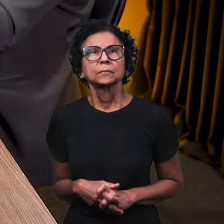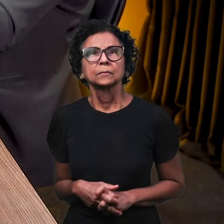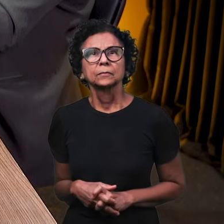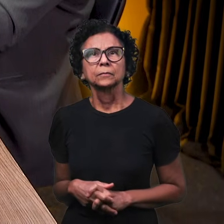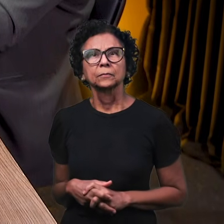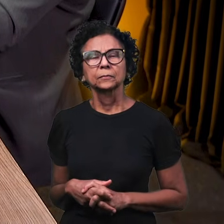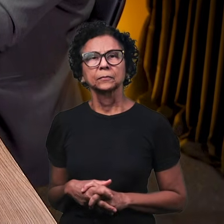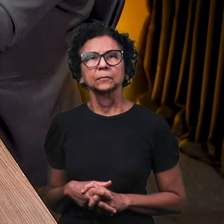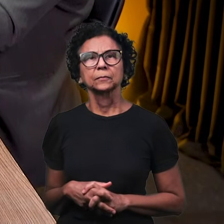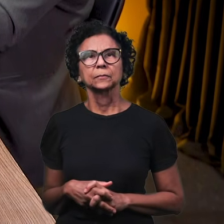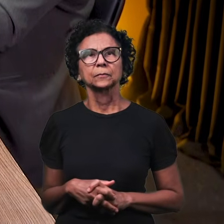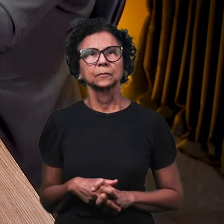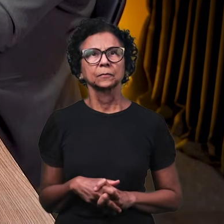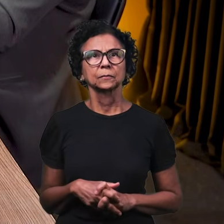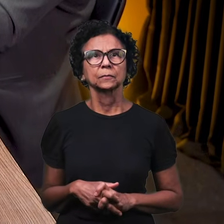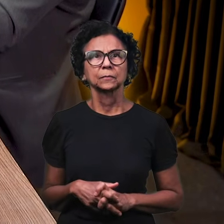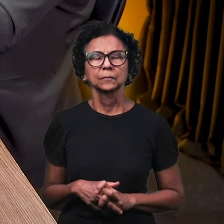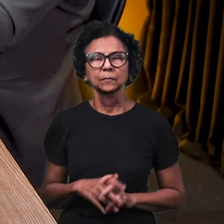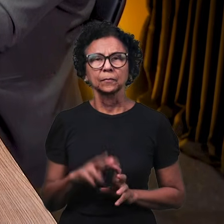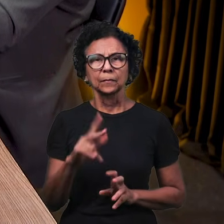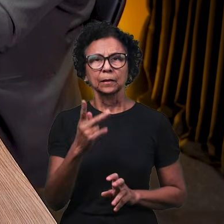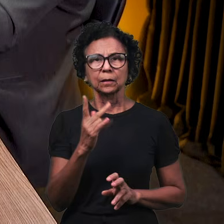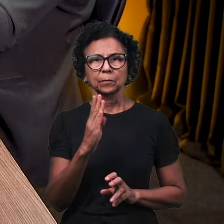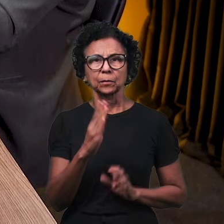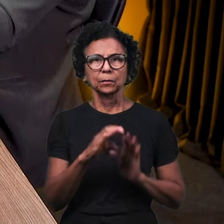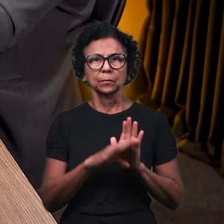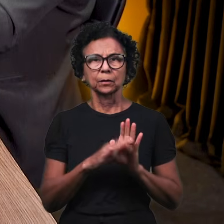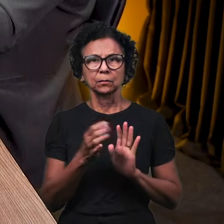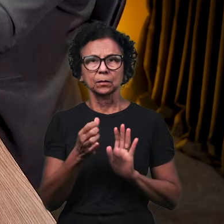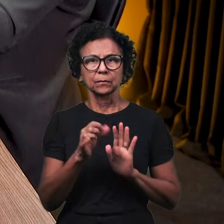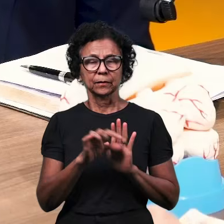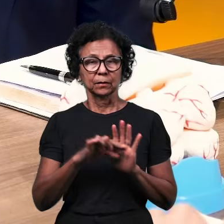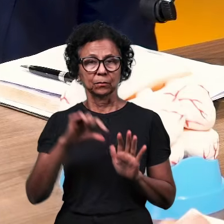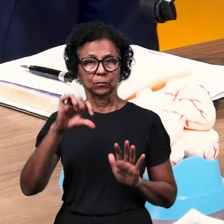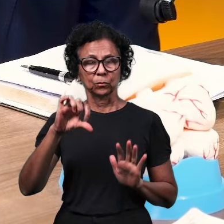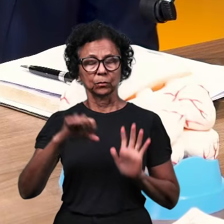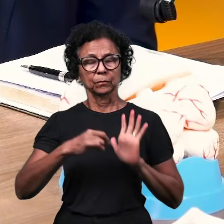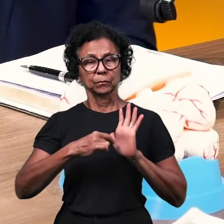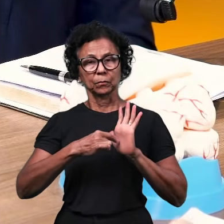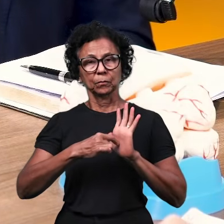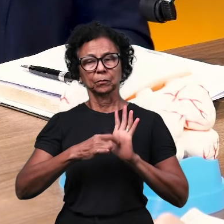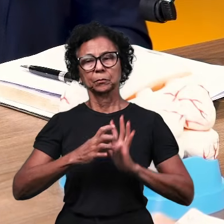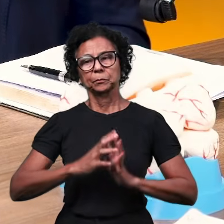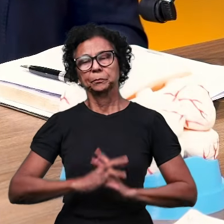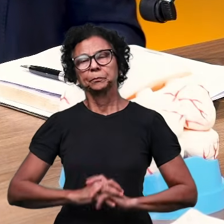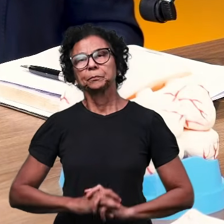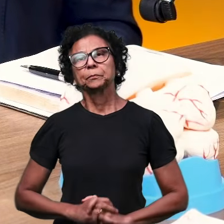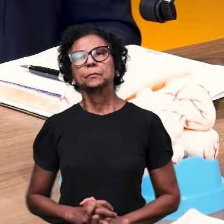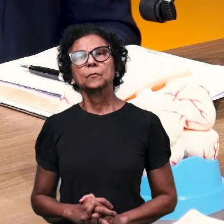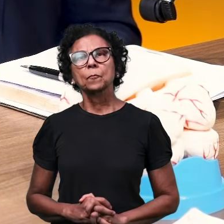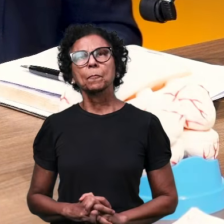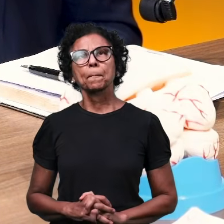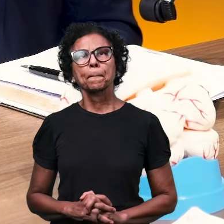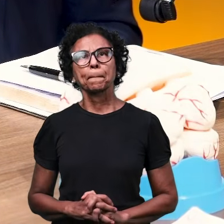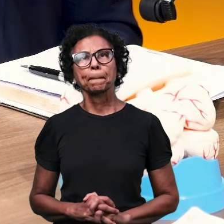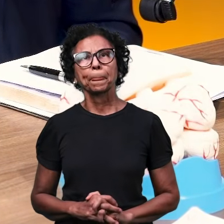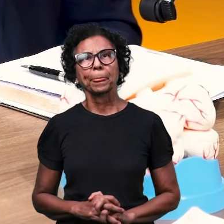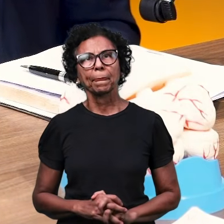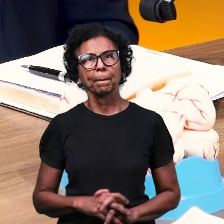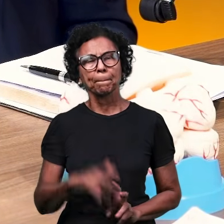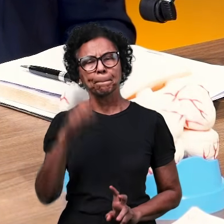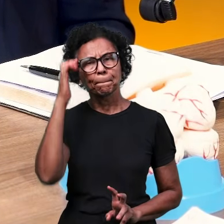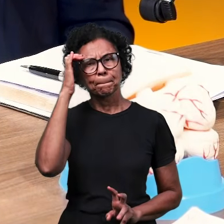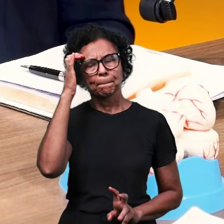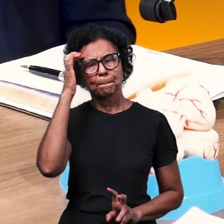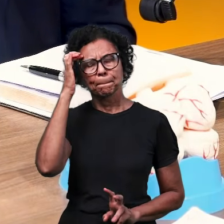né, que o pastor Orlando traz em Hebreus 6:9, ele vai trazer para nós uma reflexão